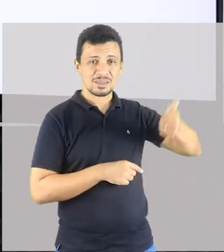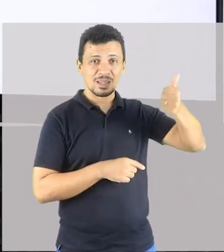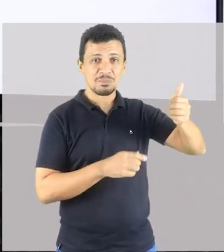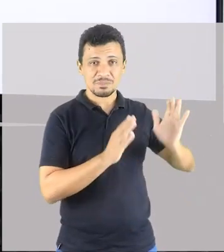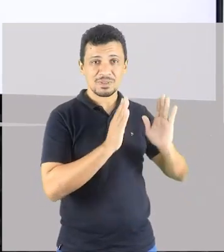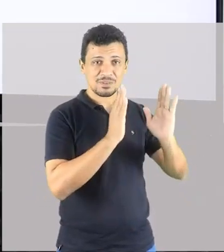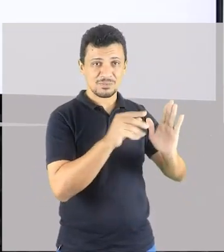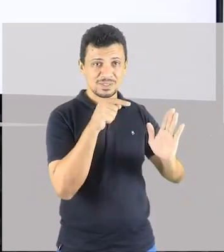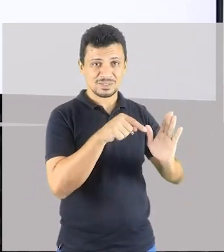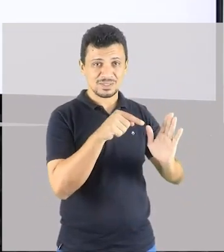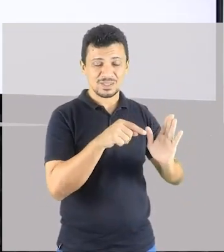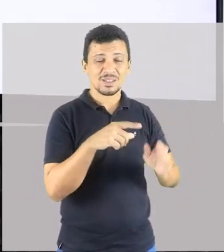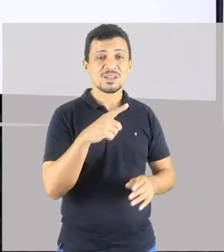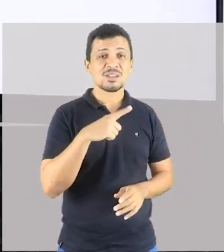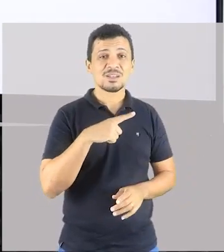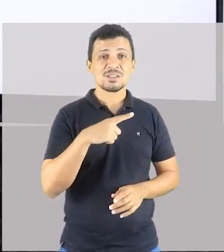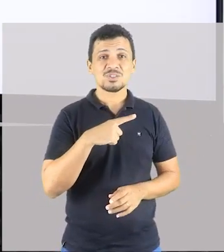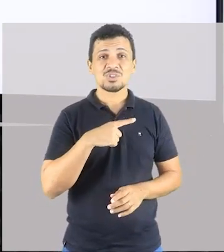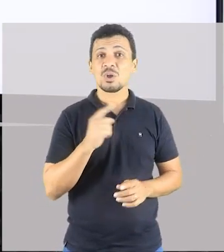havia uma